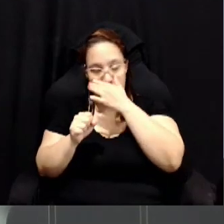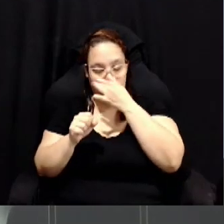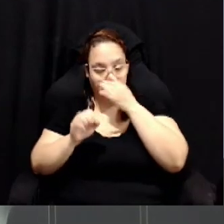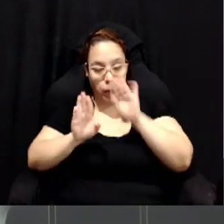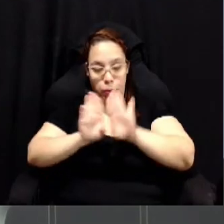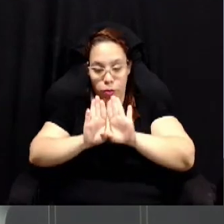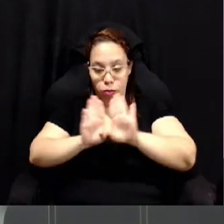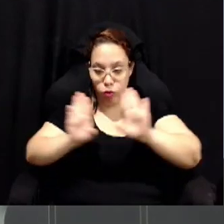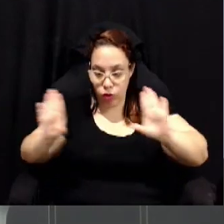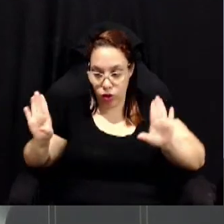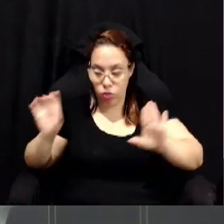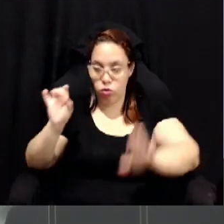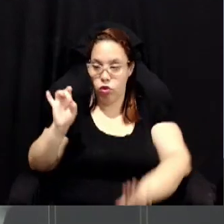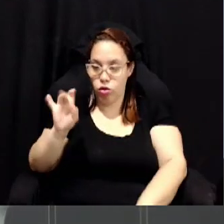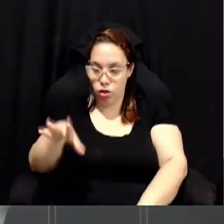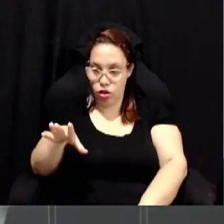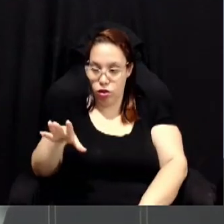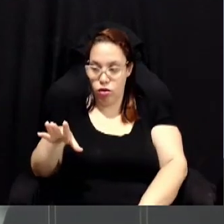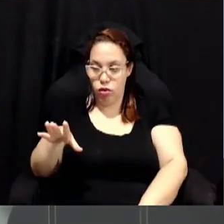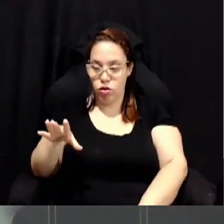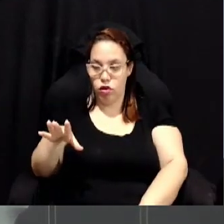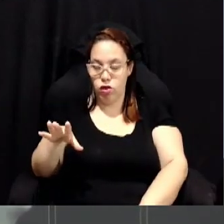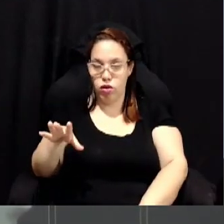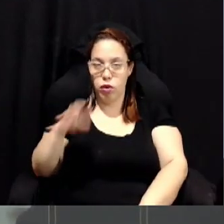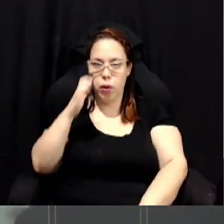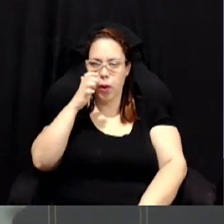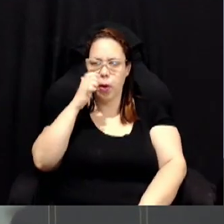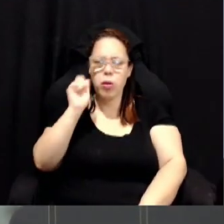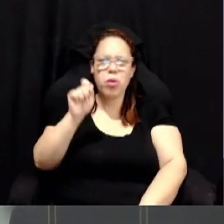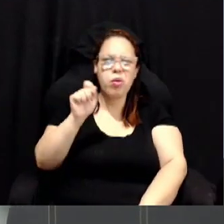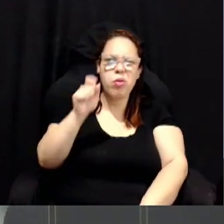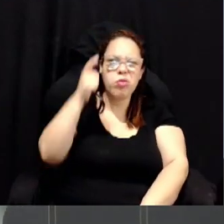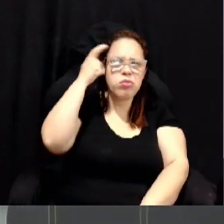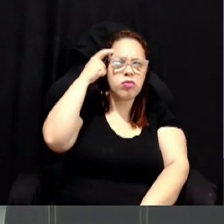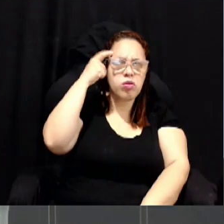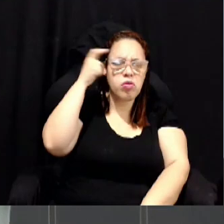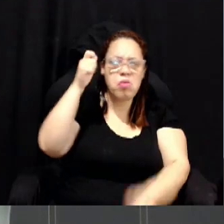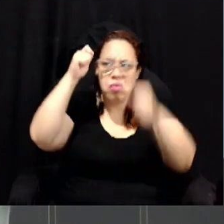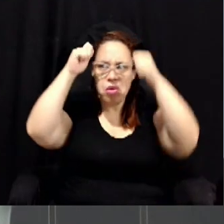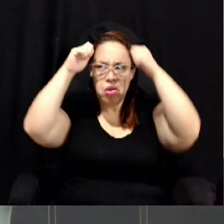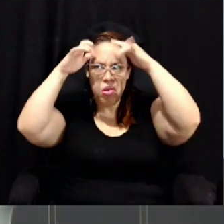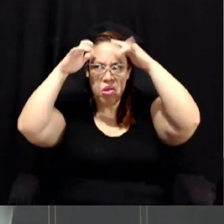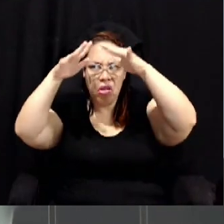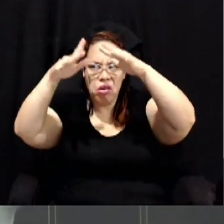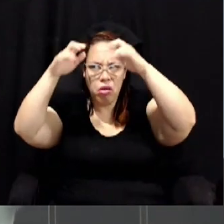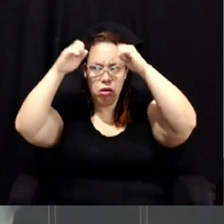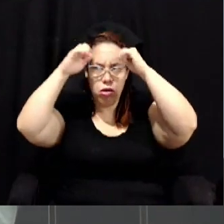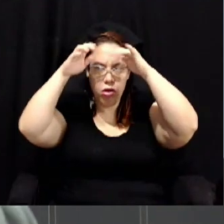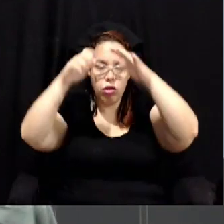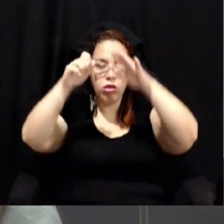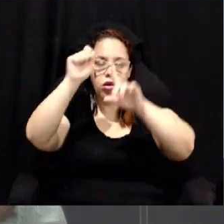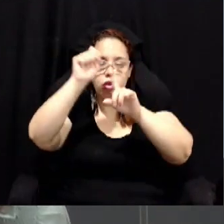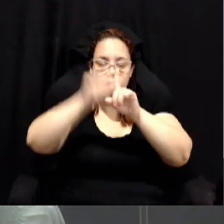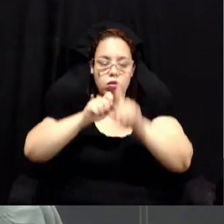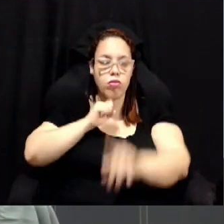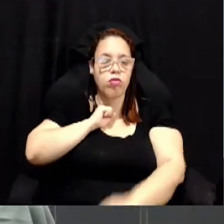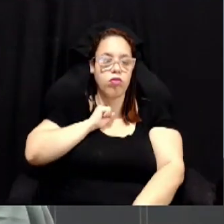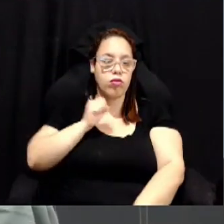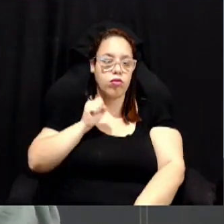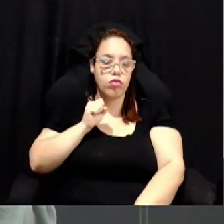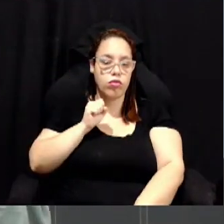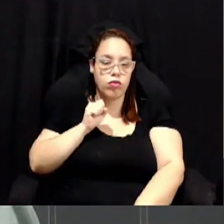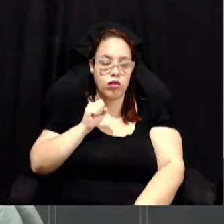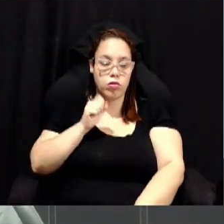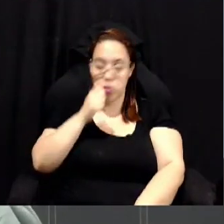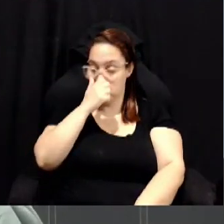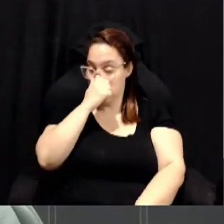já levanta, o que será que é isso, né? O que será que é o autismo? E o abril é um mês que a gente separa para